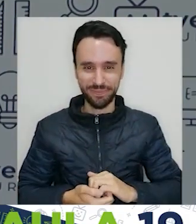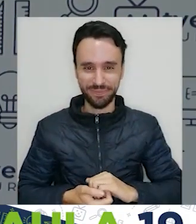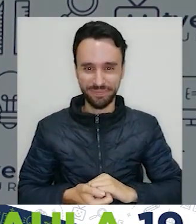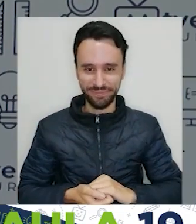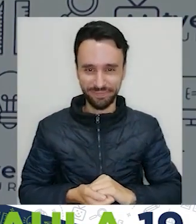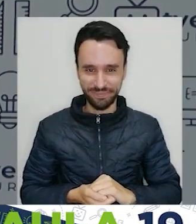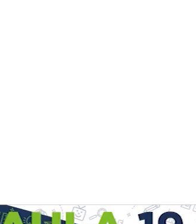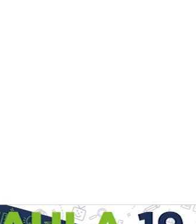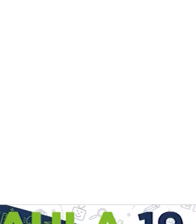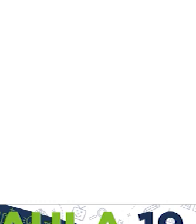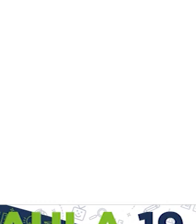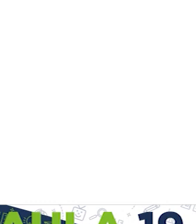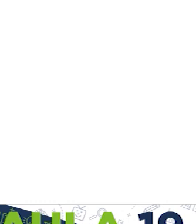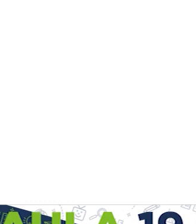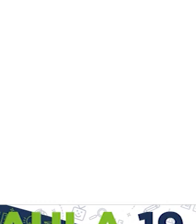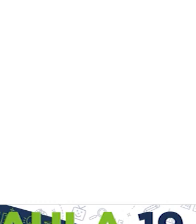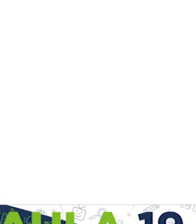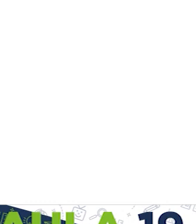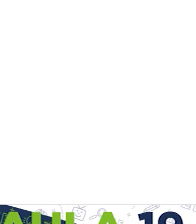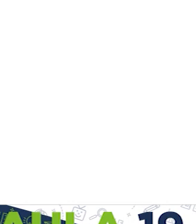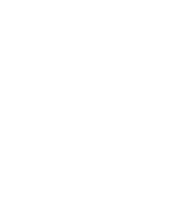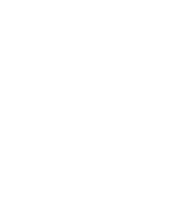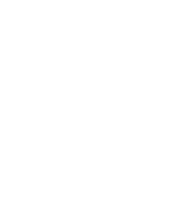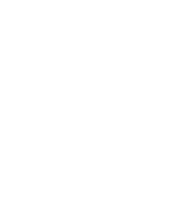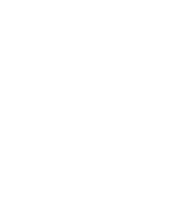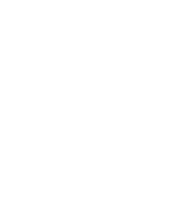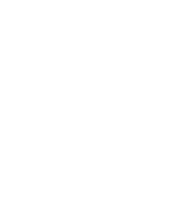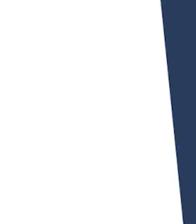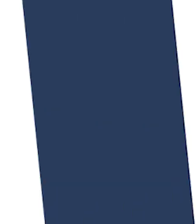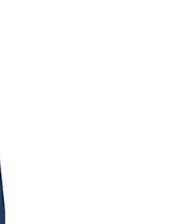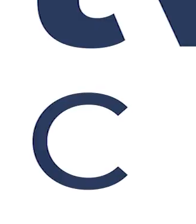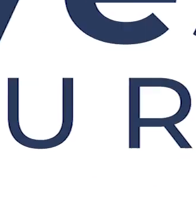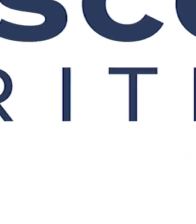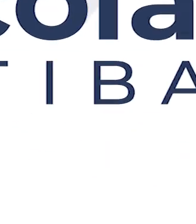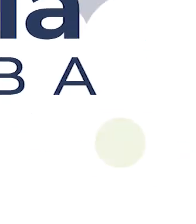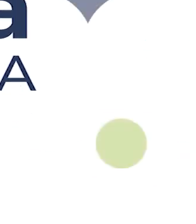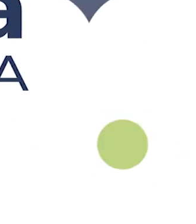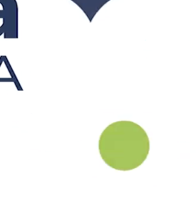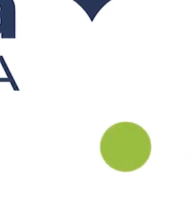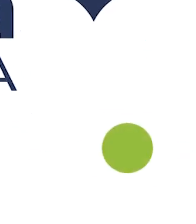Música